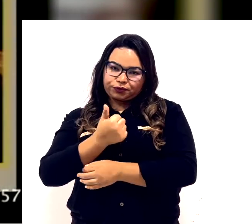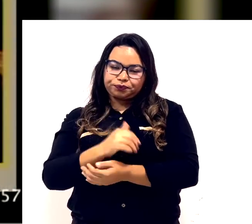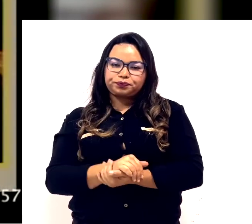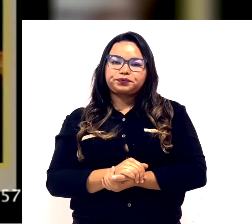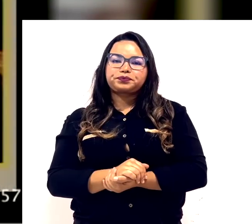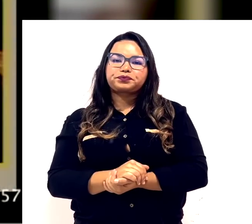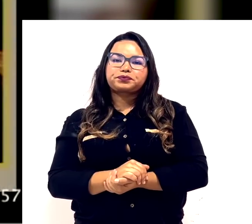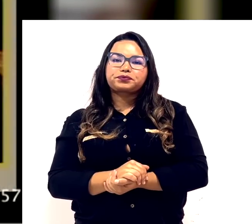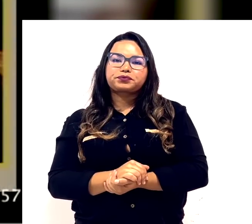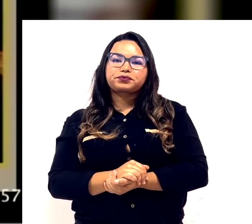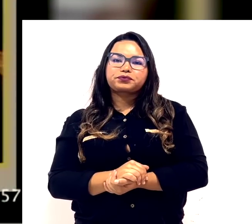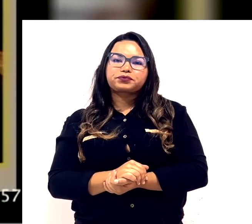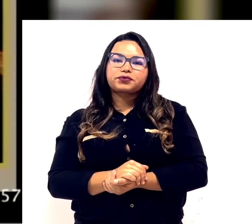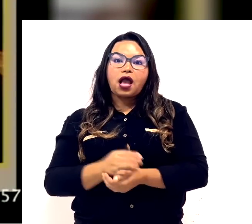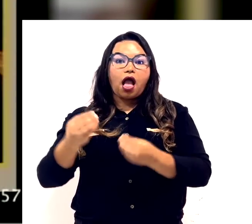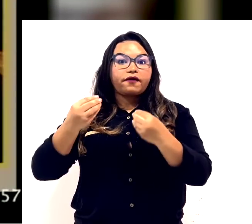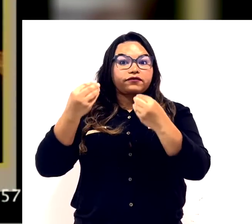Homem,